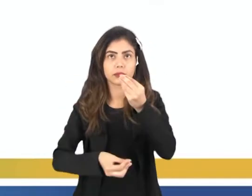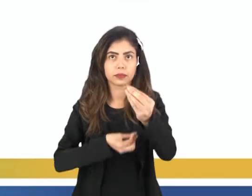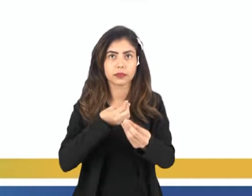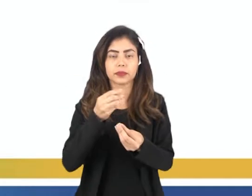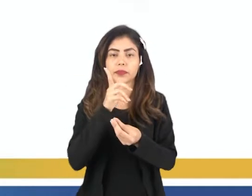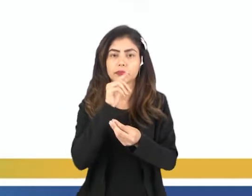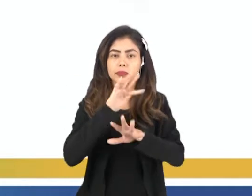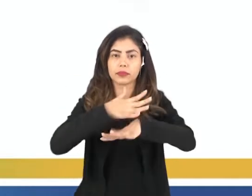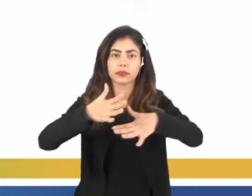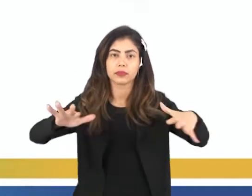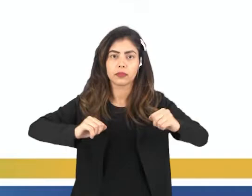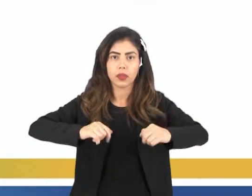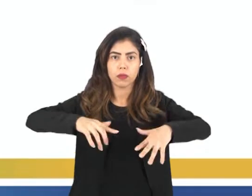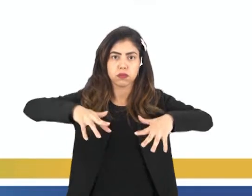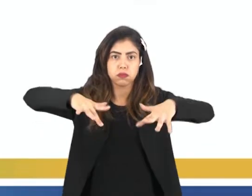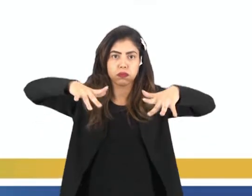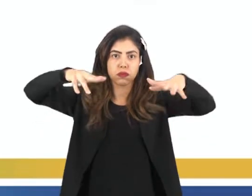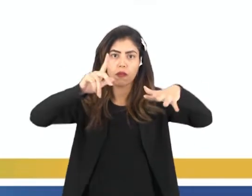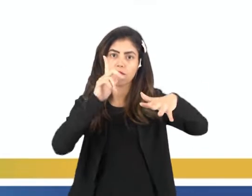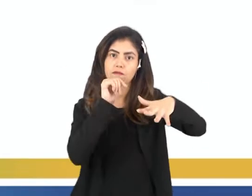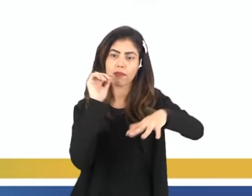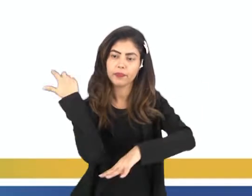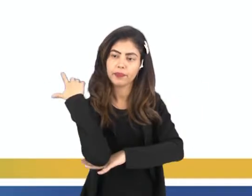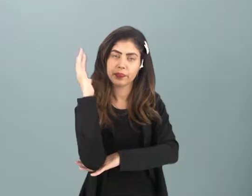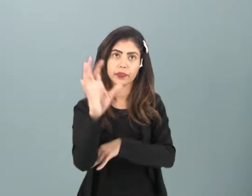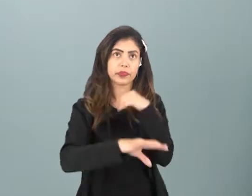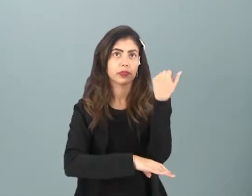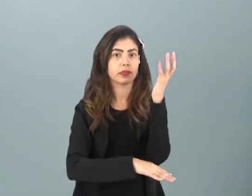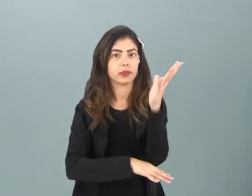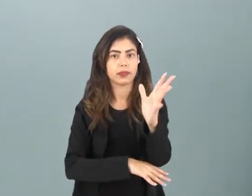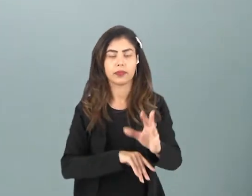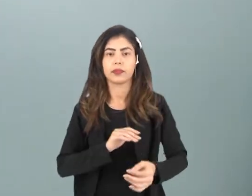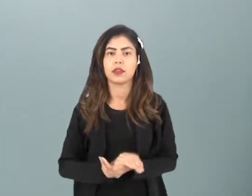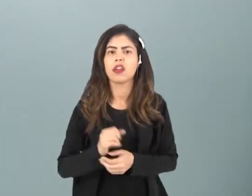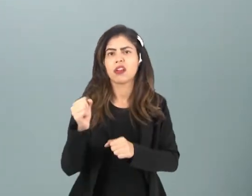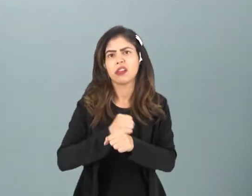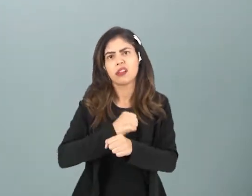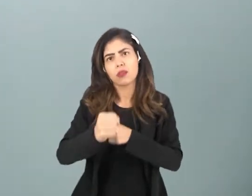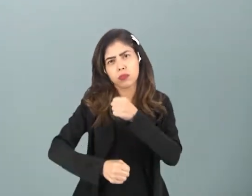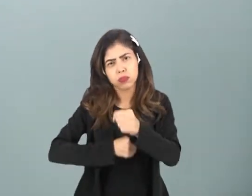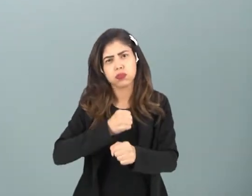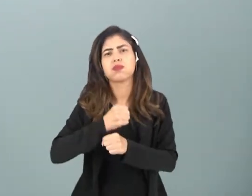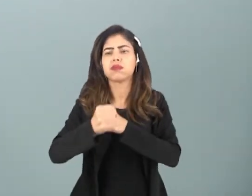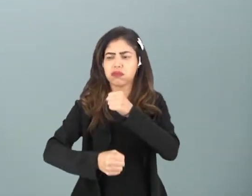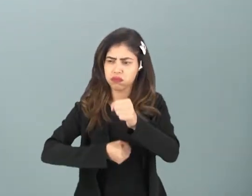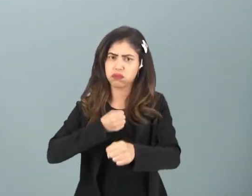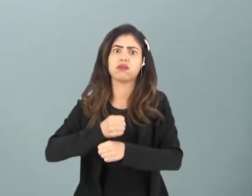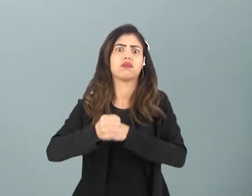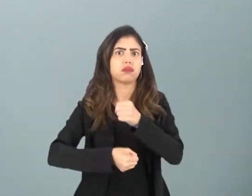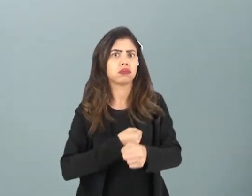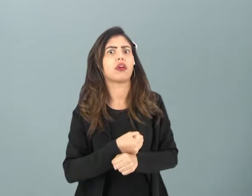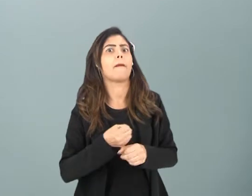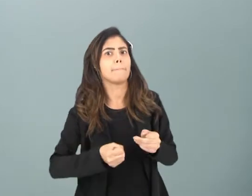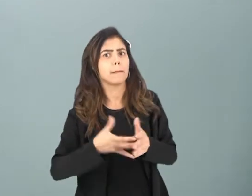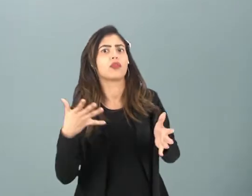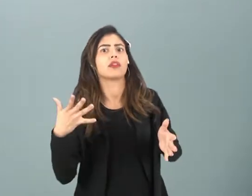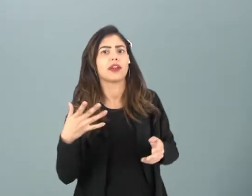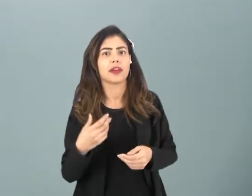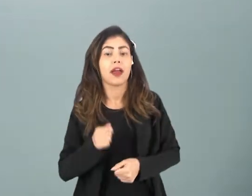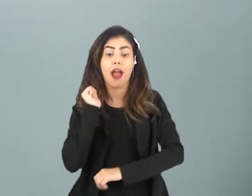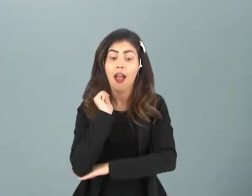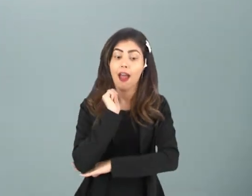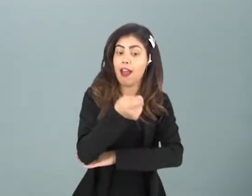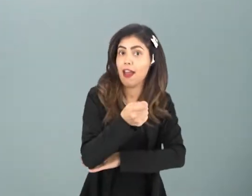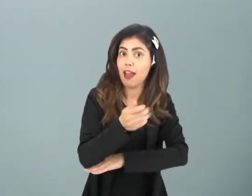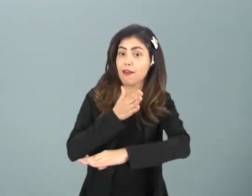de mata de várzea. Existem delas que passam inclusive o ano inteiro desse jeito. Alguns pescadores até gostam